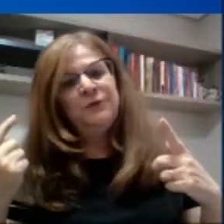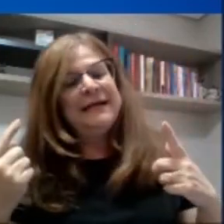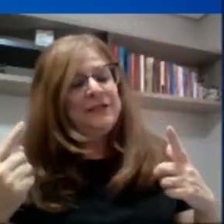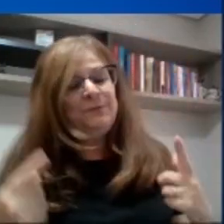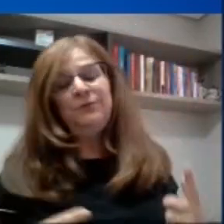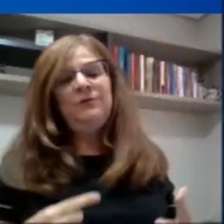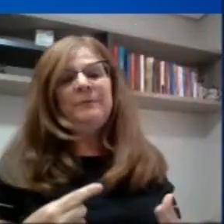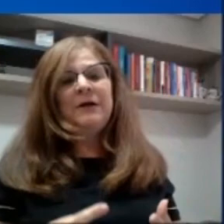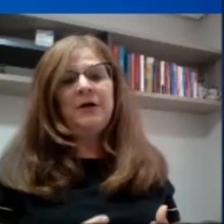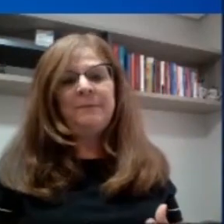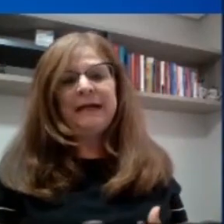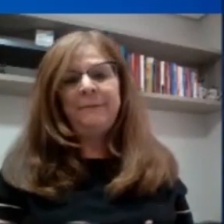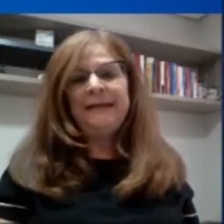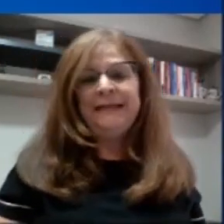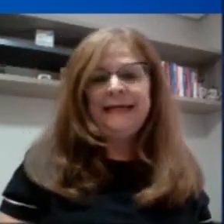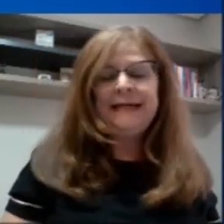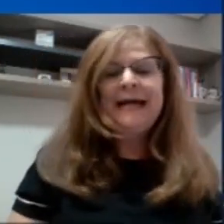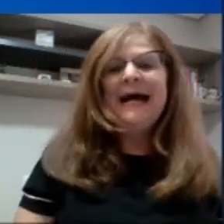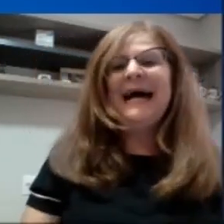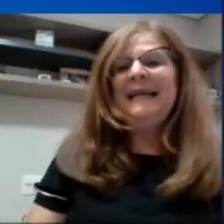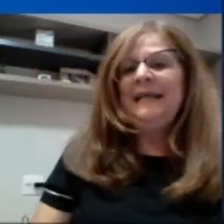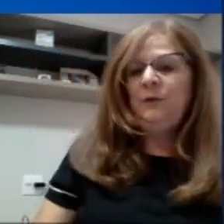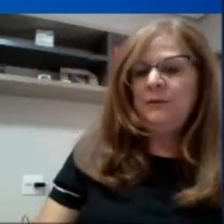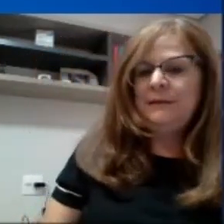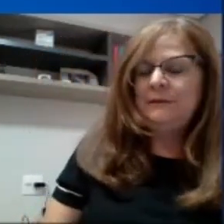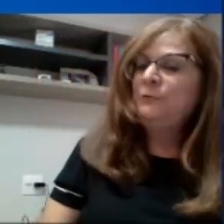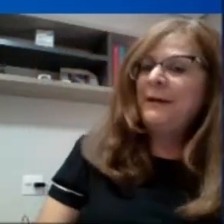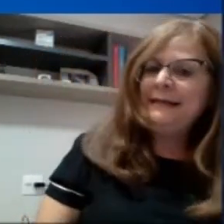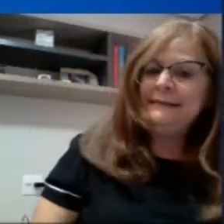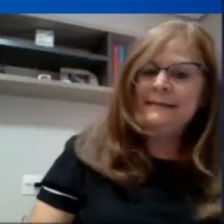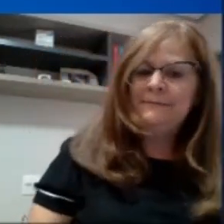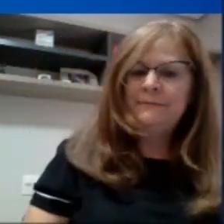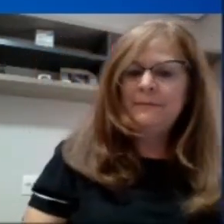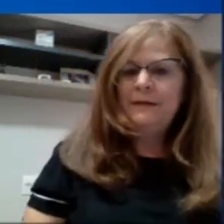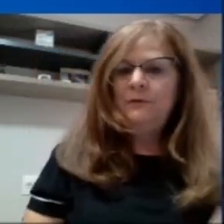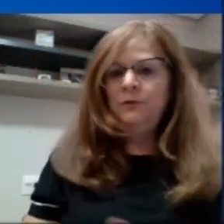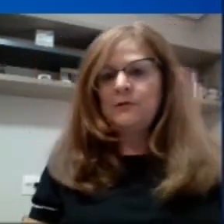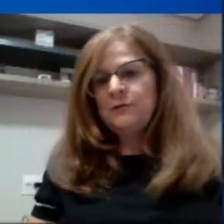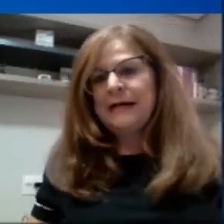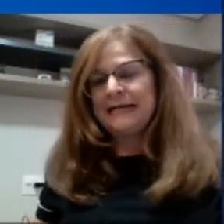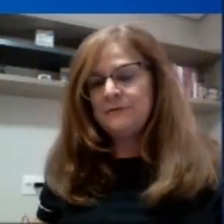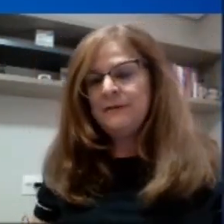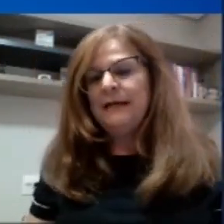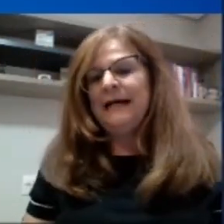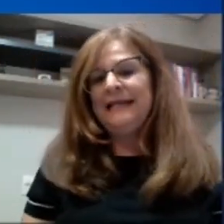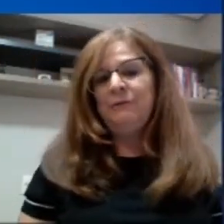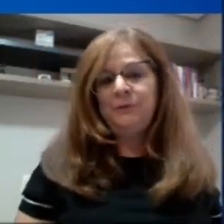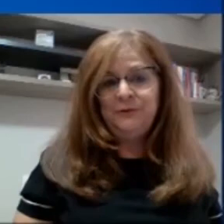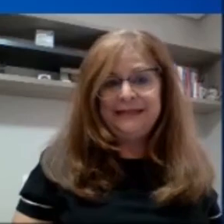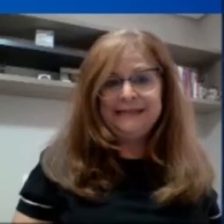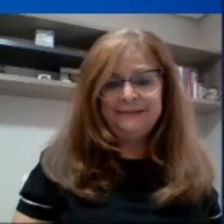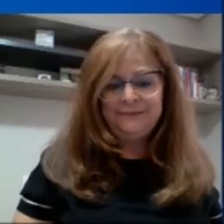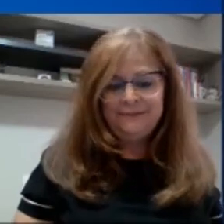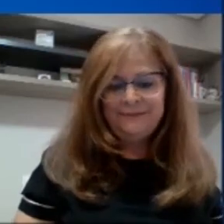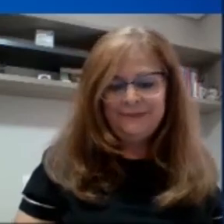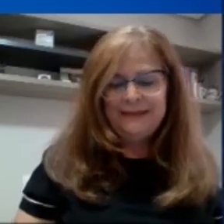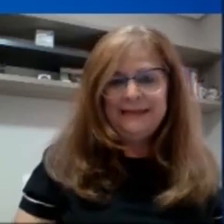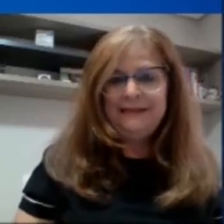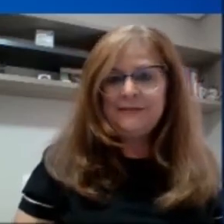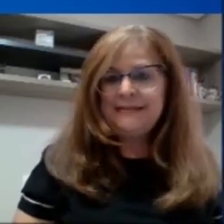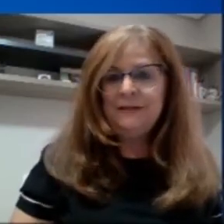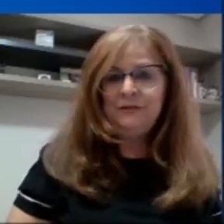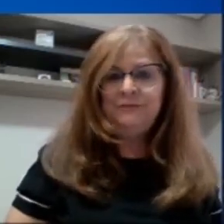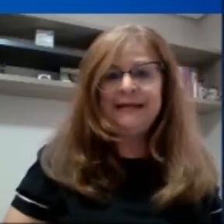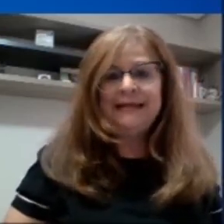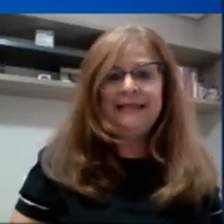uma dificuldade muito maior para aprender a língua do país. No nosso caso, a língua portuguesa.